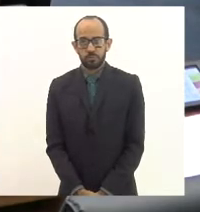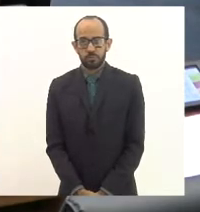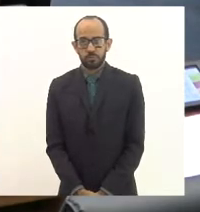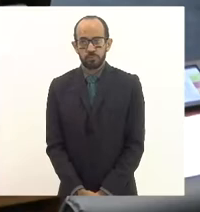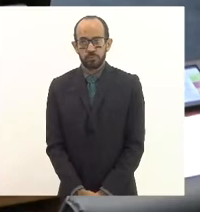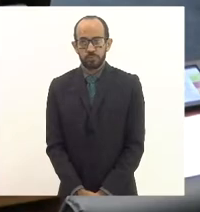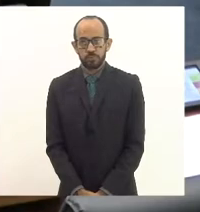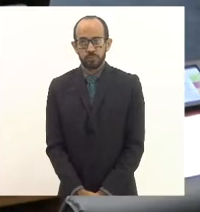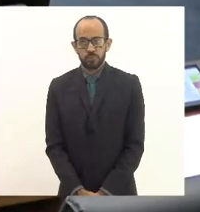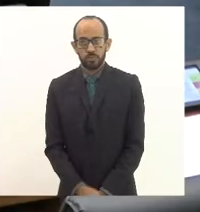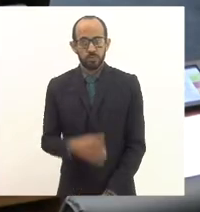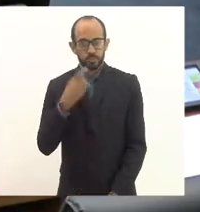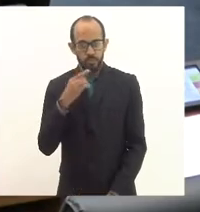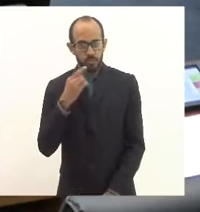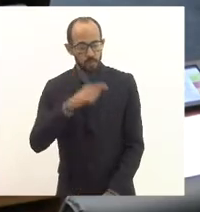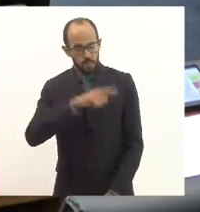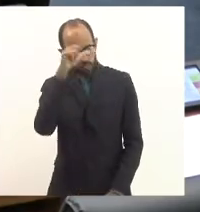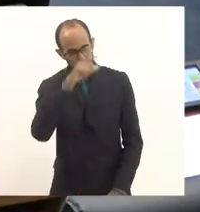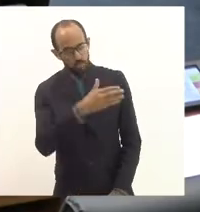Deputado Luiz.